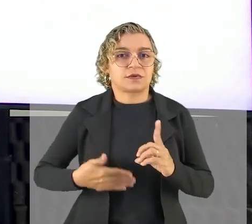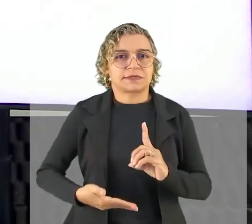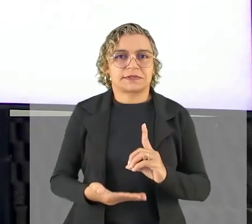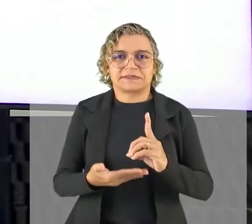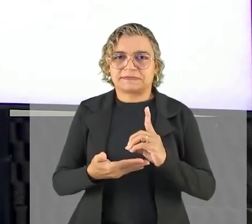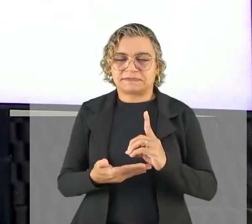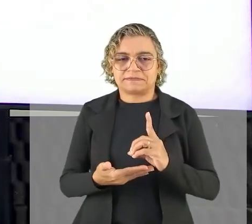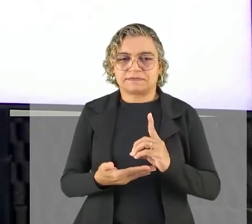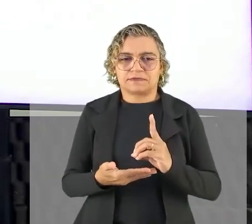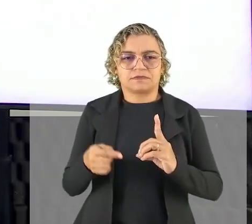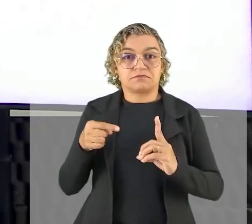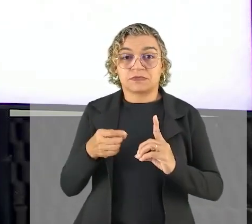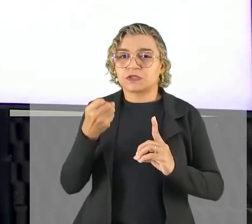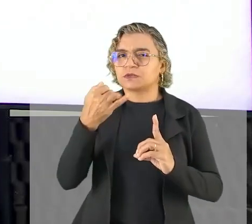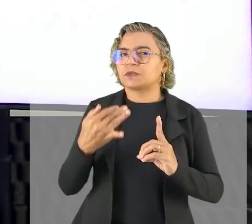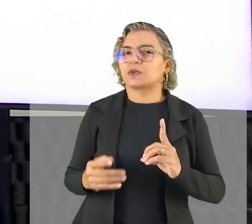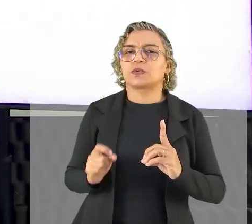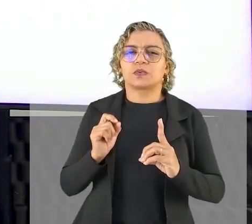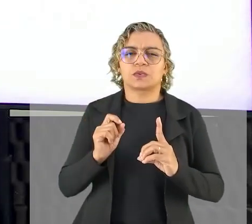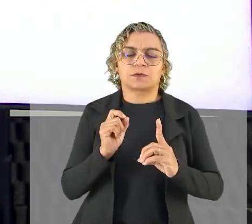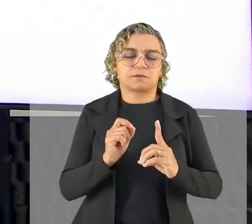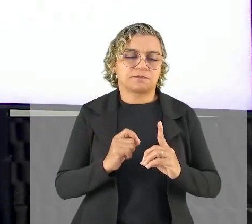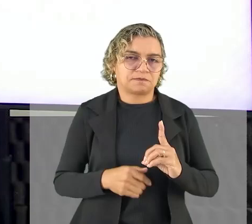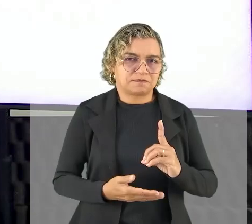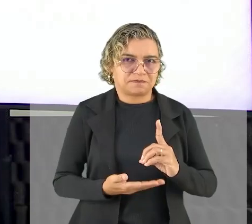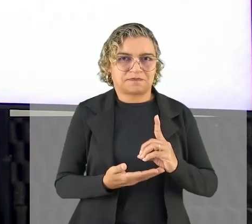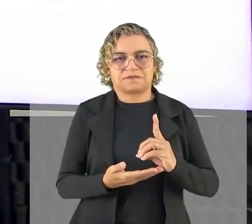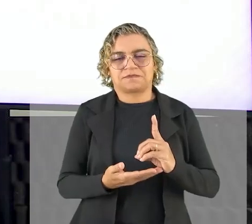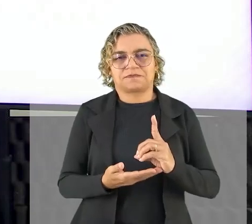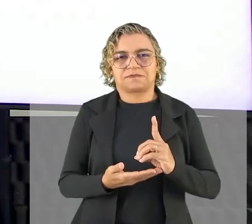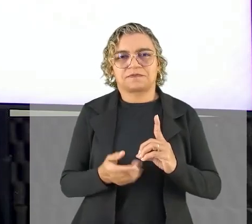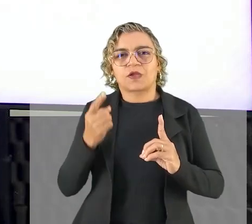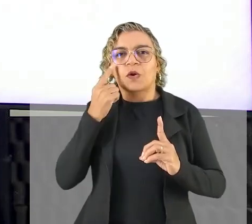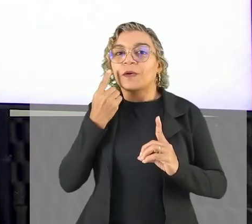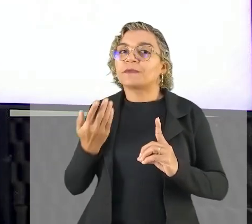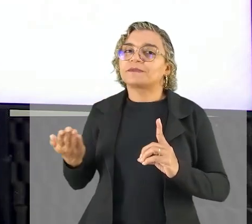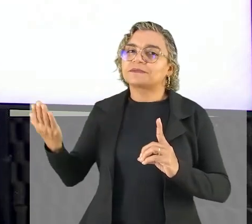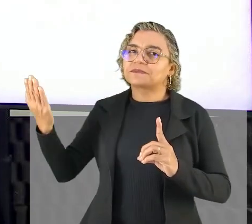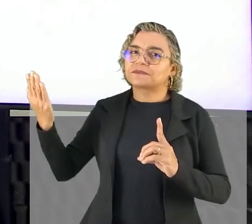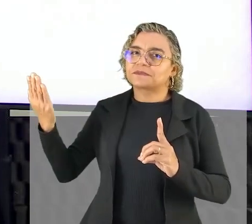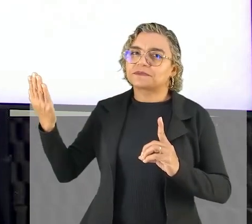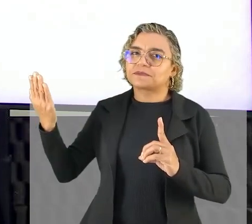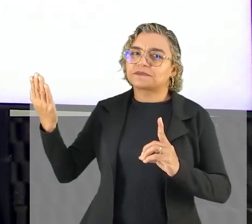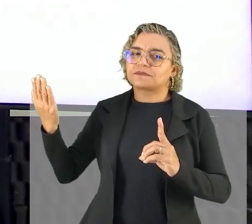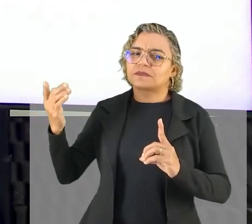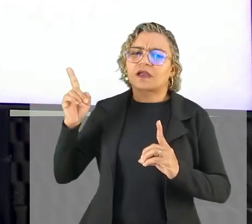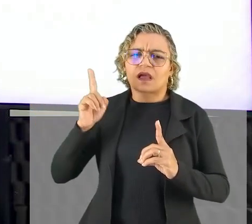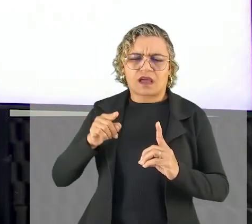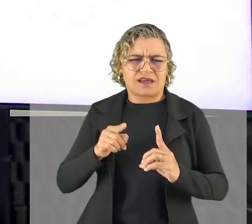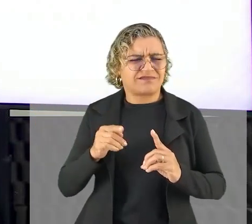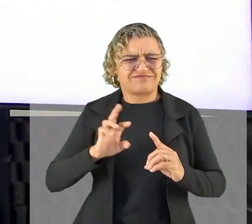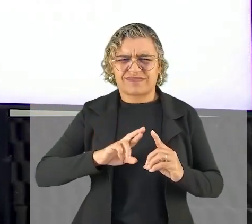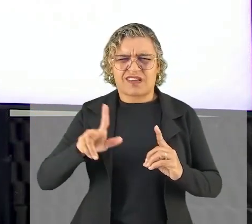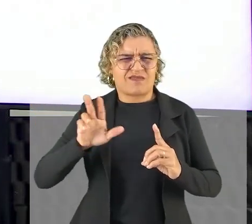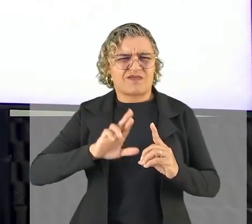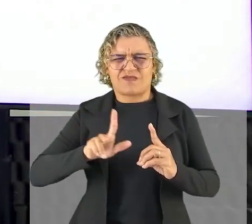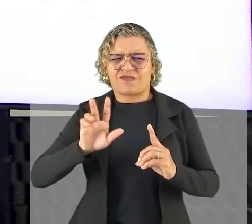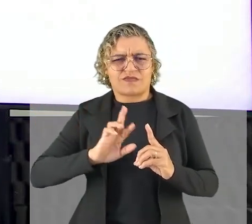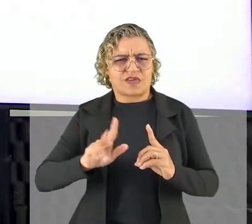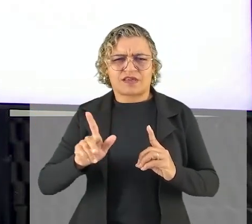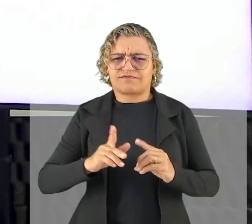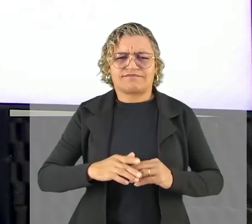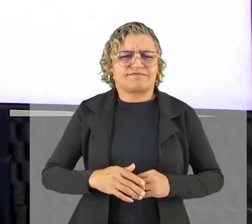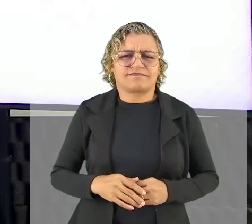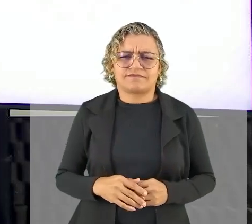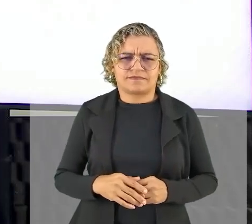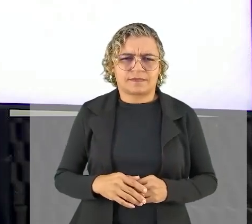alternativa D e diz o seguinte: os estudantes e as pesquisas de artigo no site acadêmico, também não. Não é disso que se